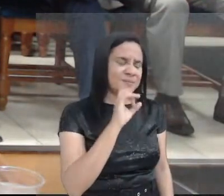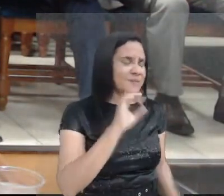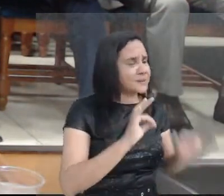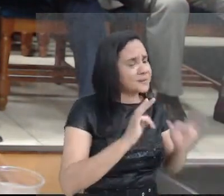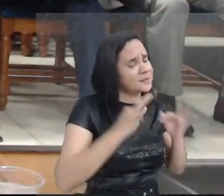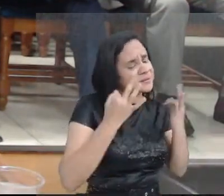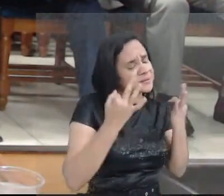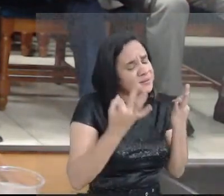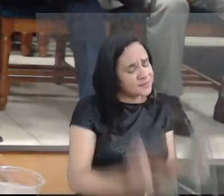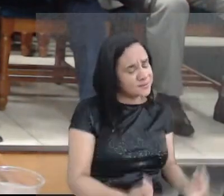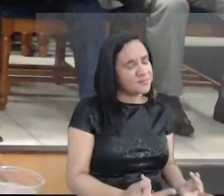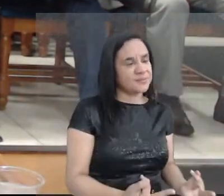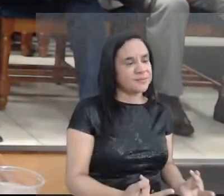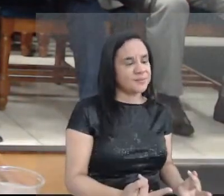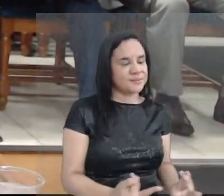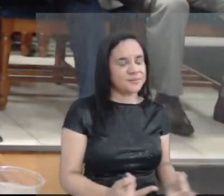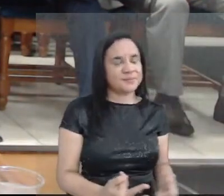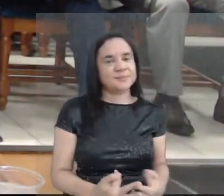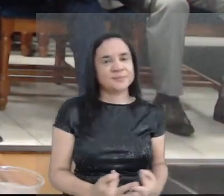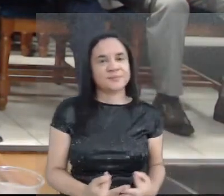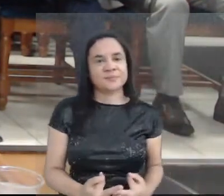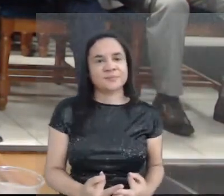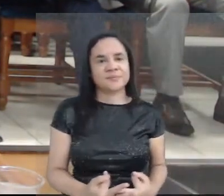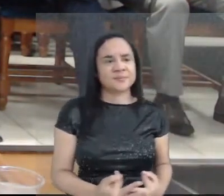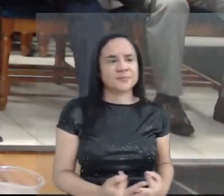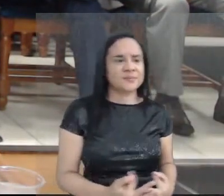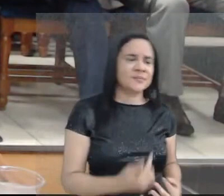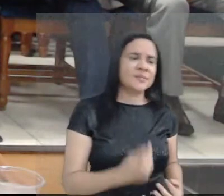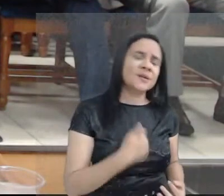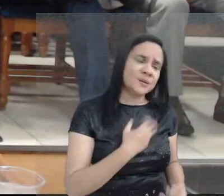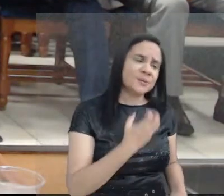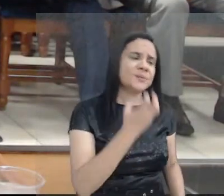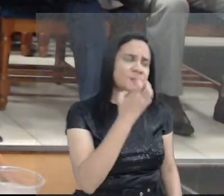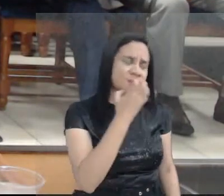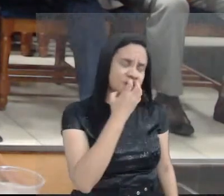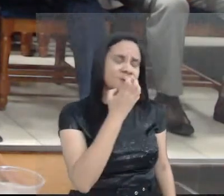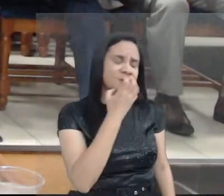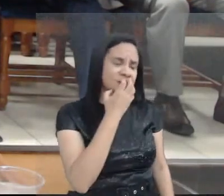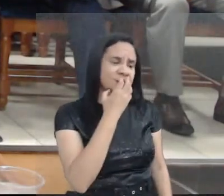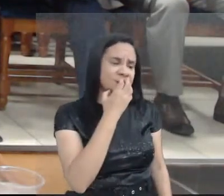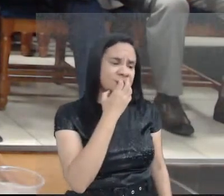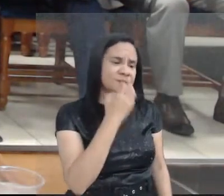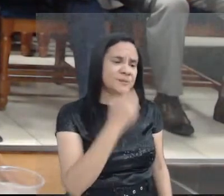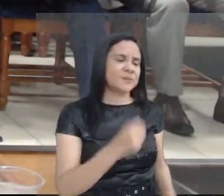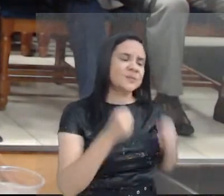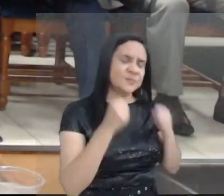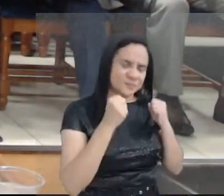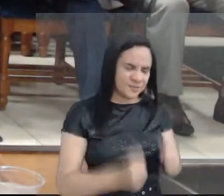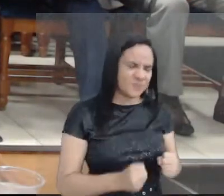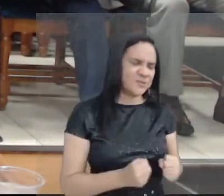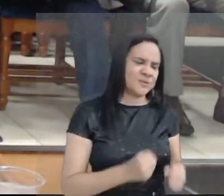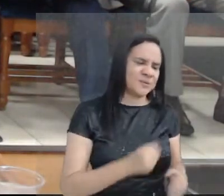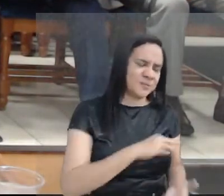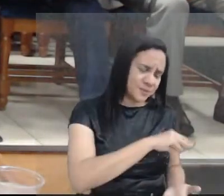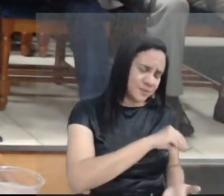Senhor, ser cachorrinho, mas comer da migalha já é alguma